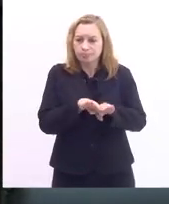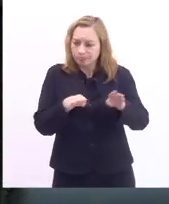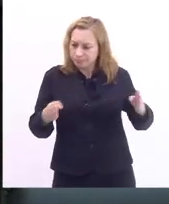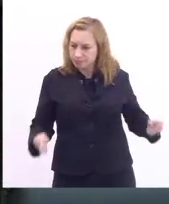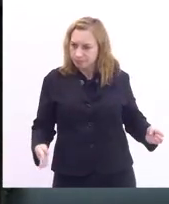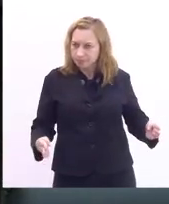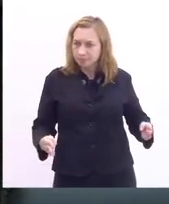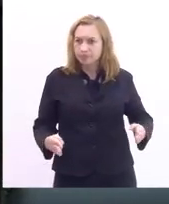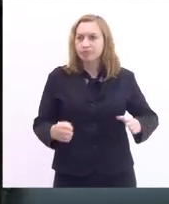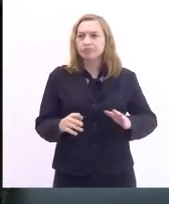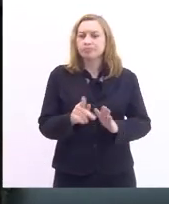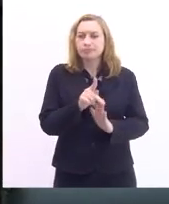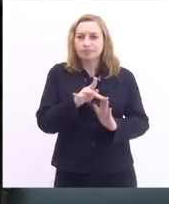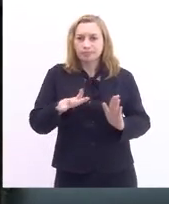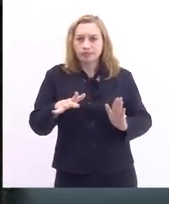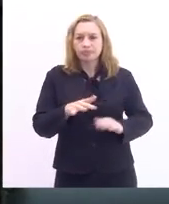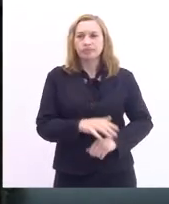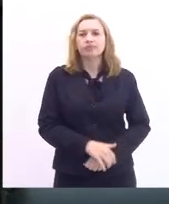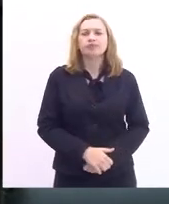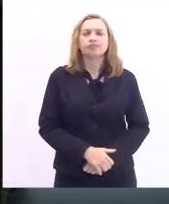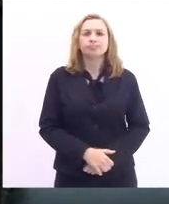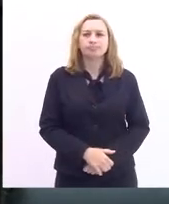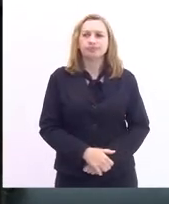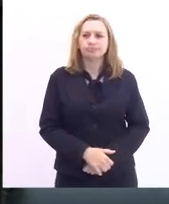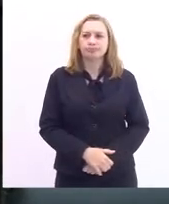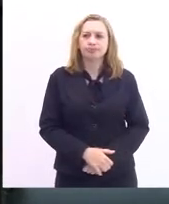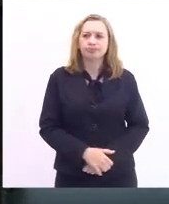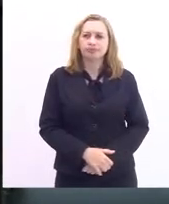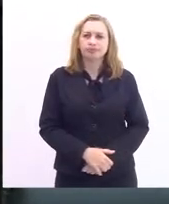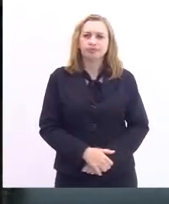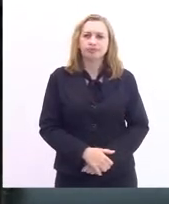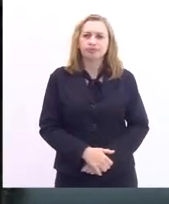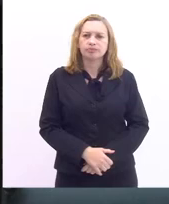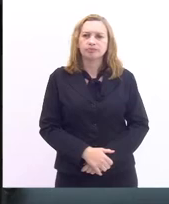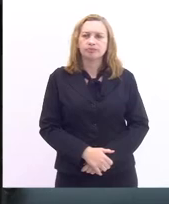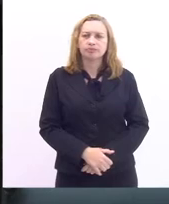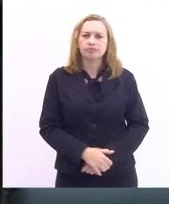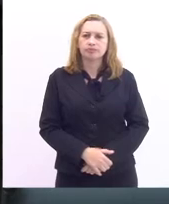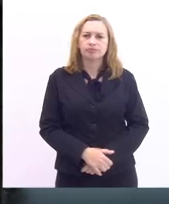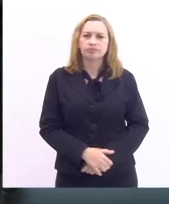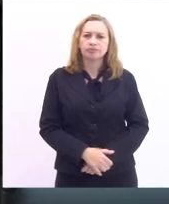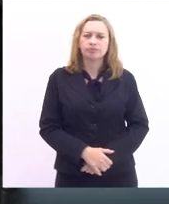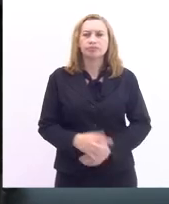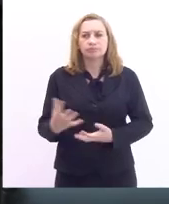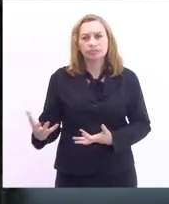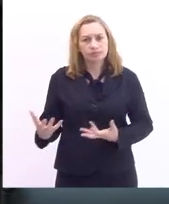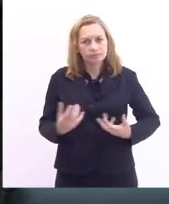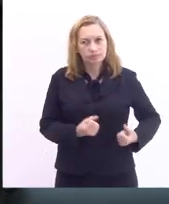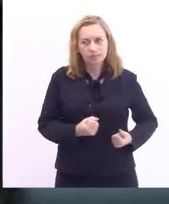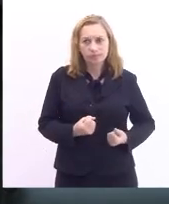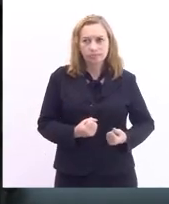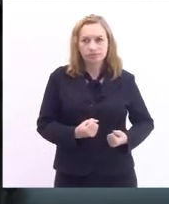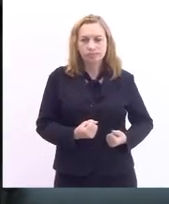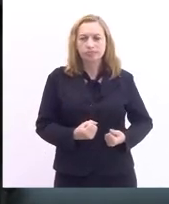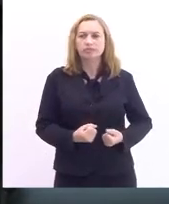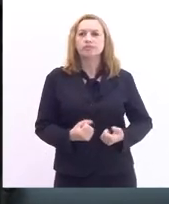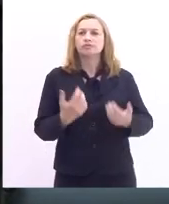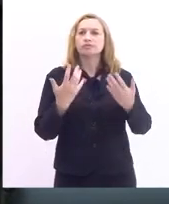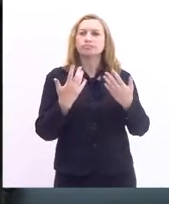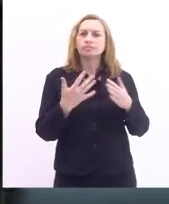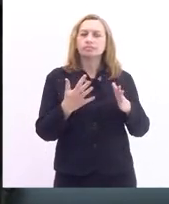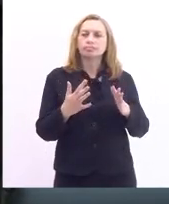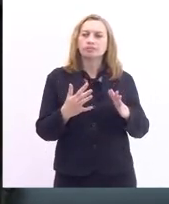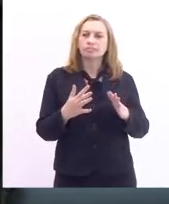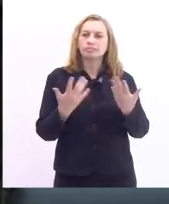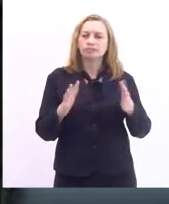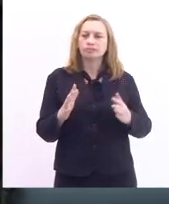por este protocolo e eu recebi a saudade que o nosso